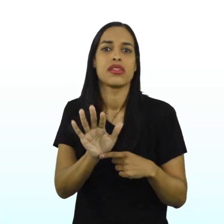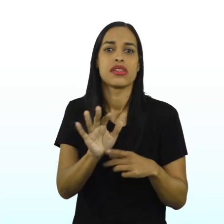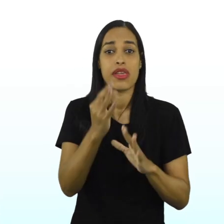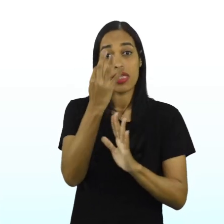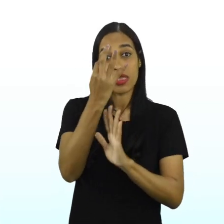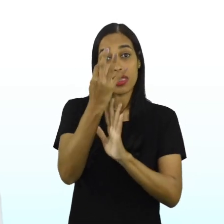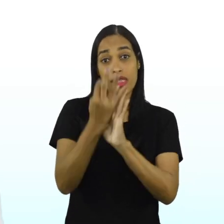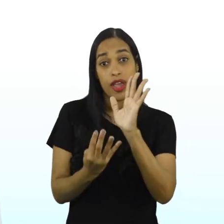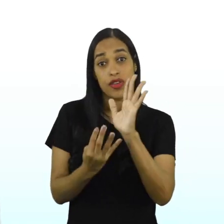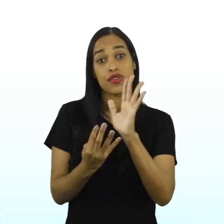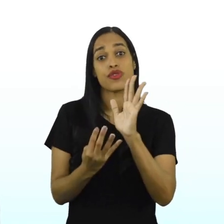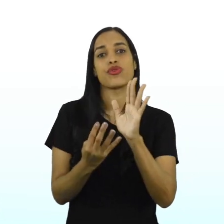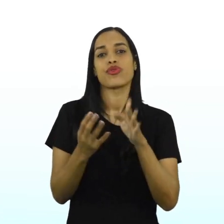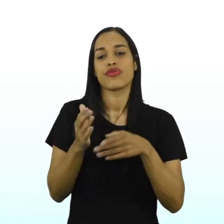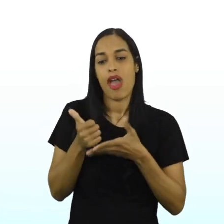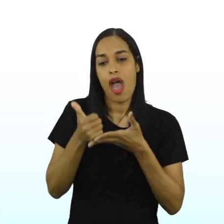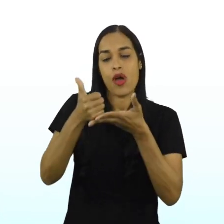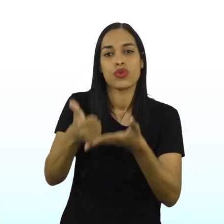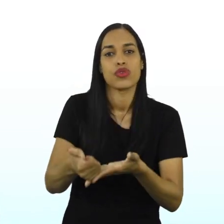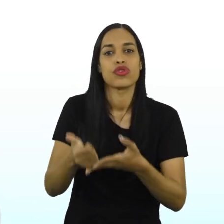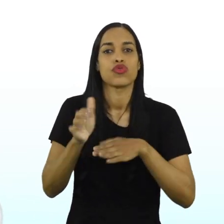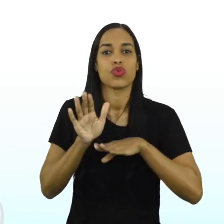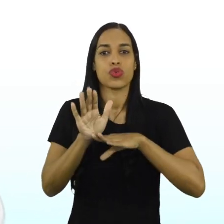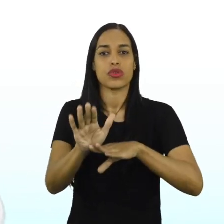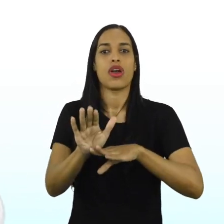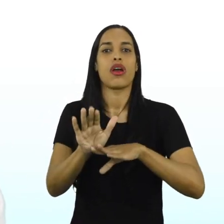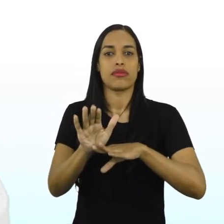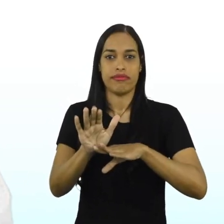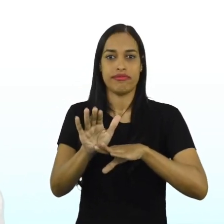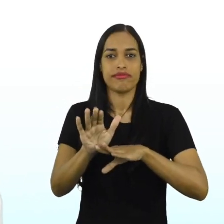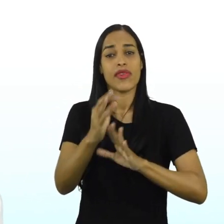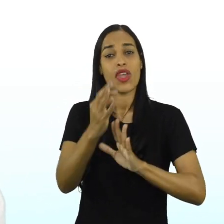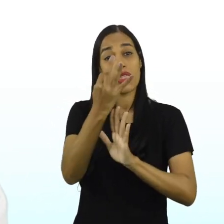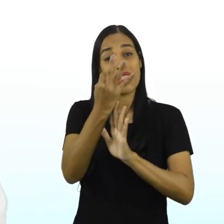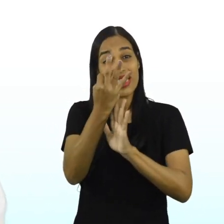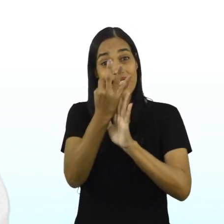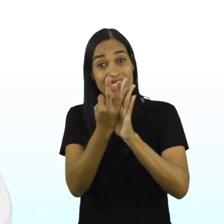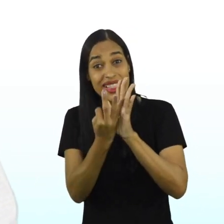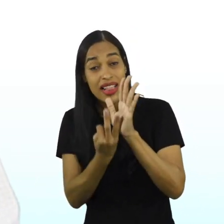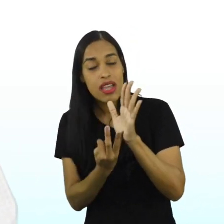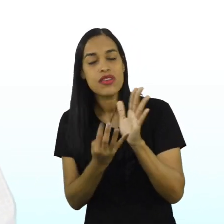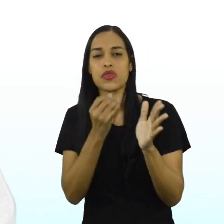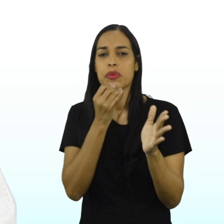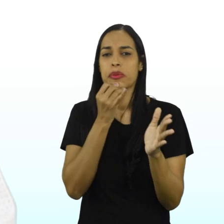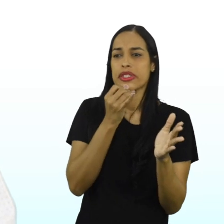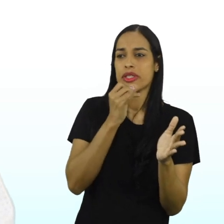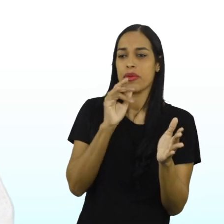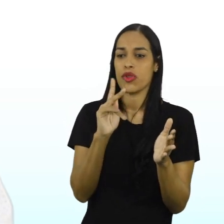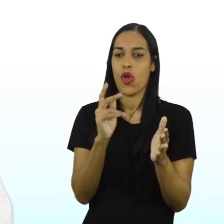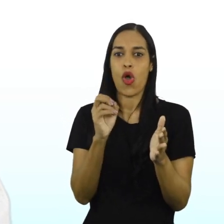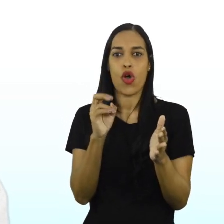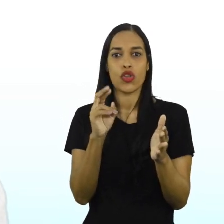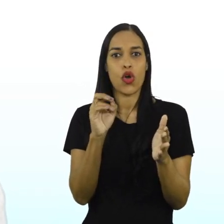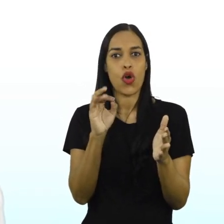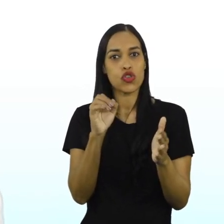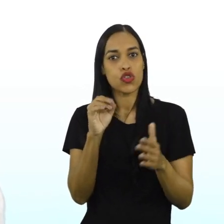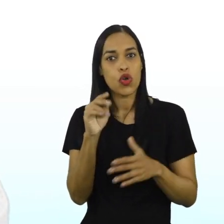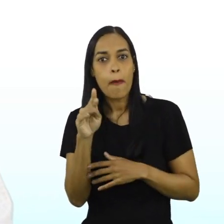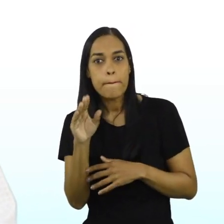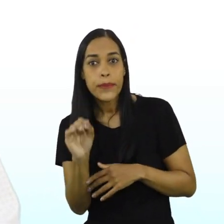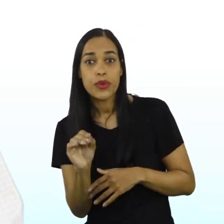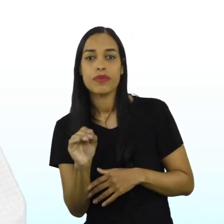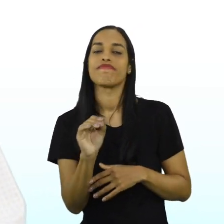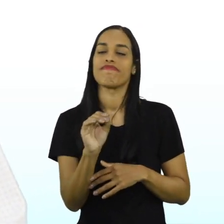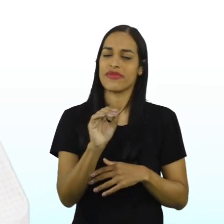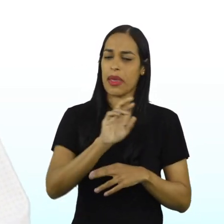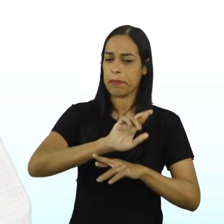textos de autoajuda, os textos injuntivos, textos escritos, horóscopo. O gênero horóscopo, você